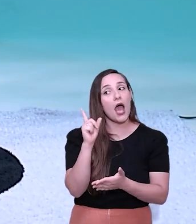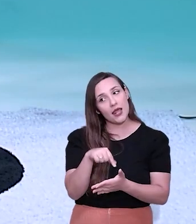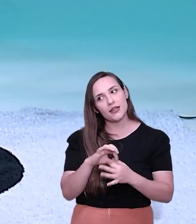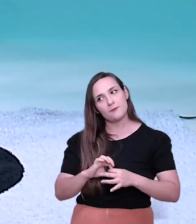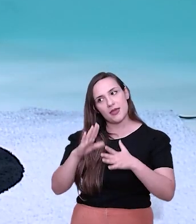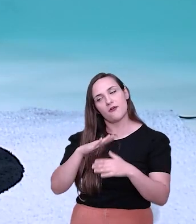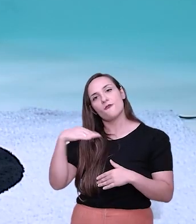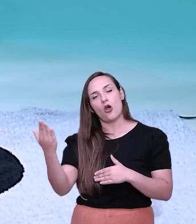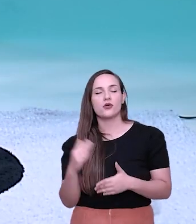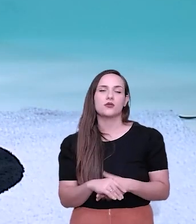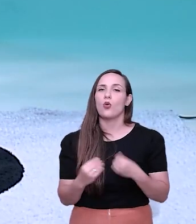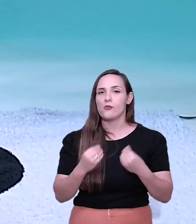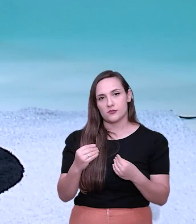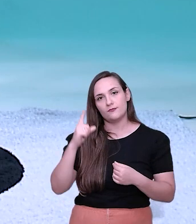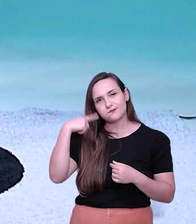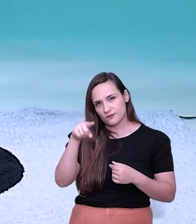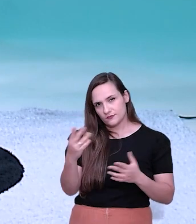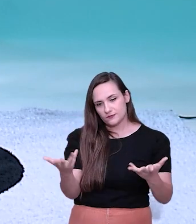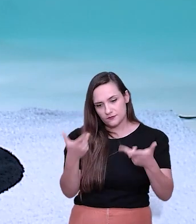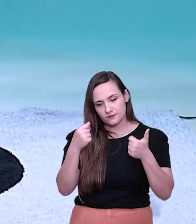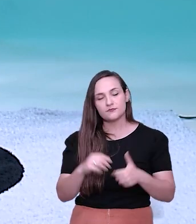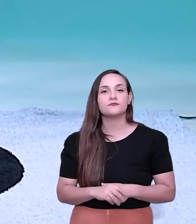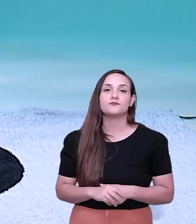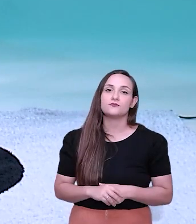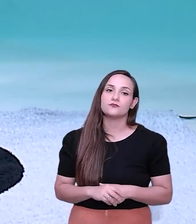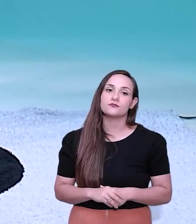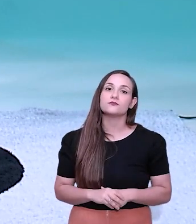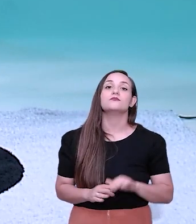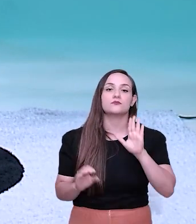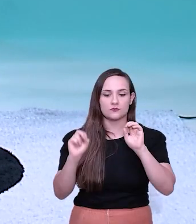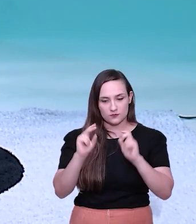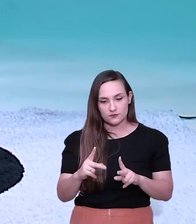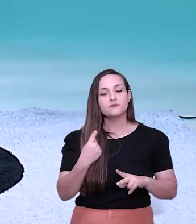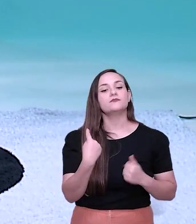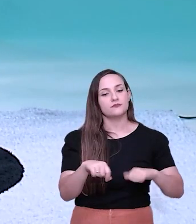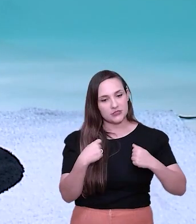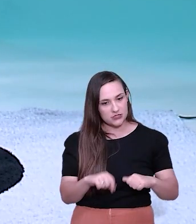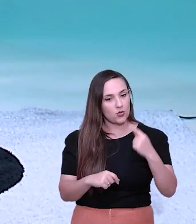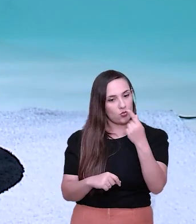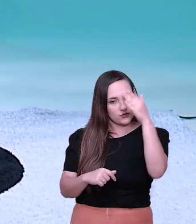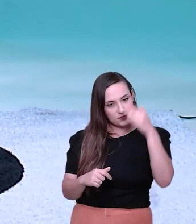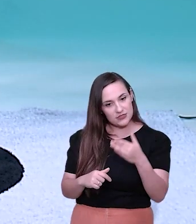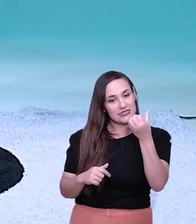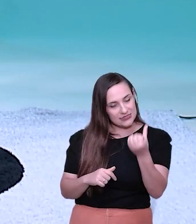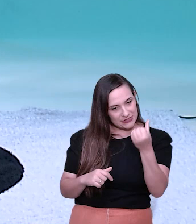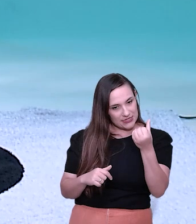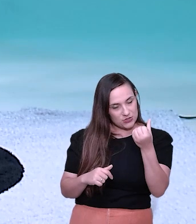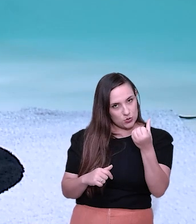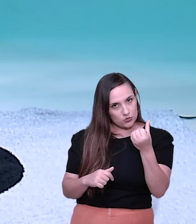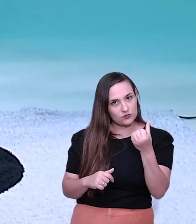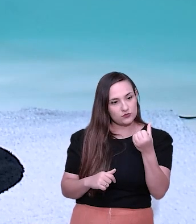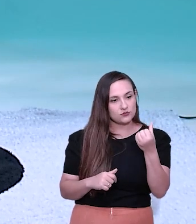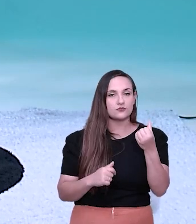pode atestar pela prática da advocacia? Hoje, ele tem que cumprir pelo menos 1/6 da pena que ele tem a cumprir no regime